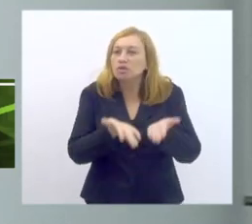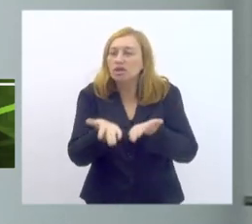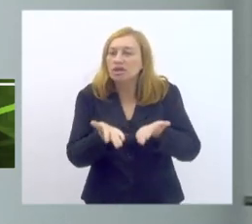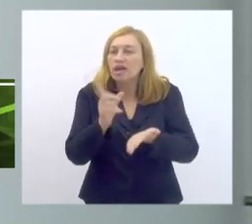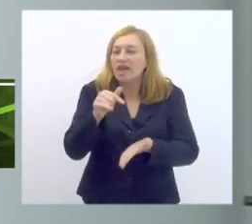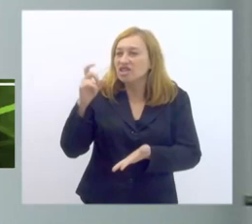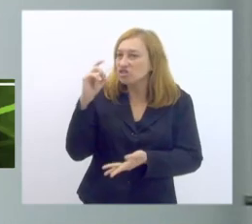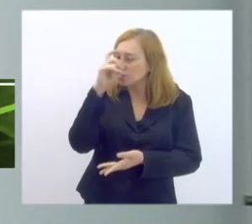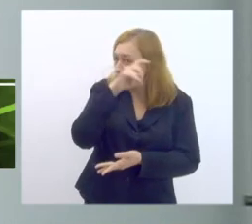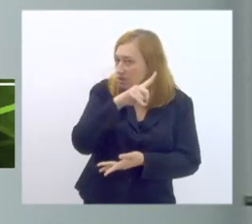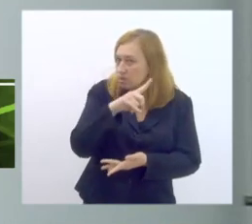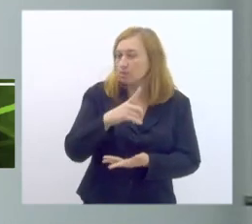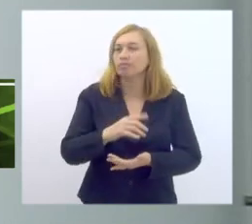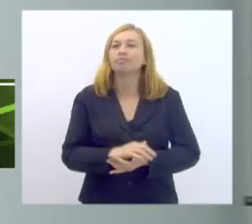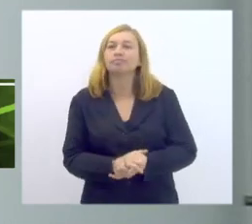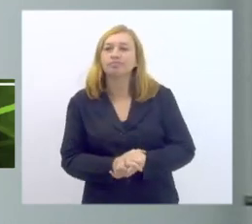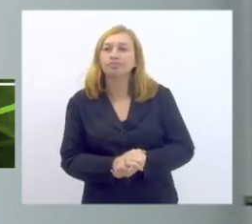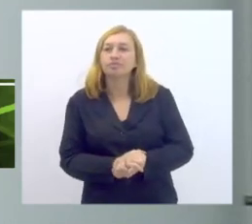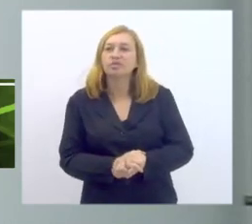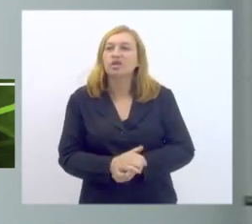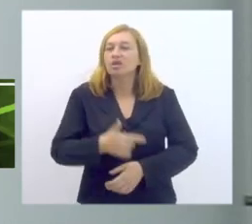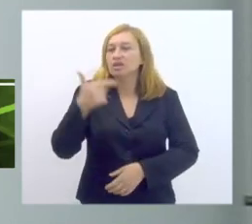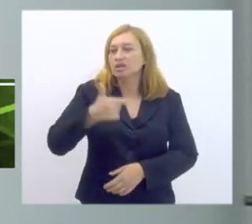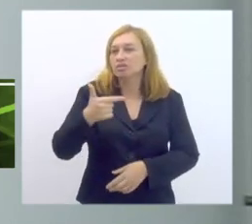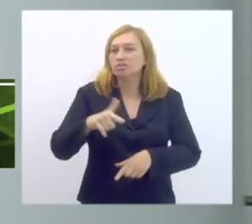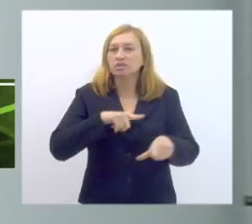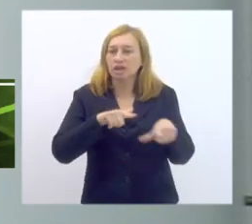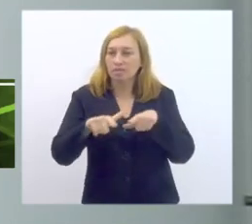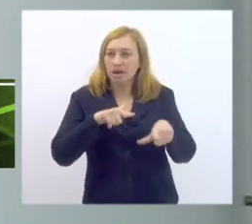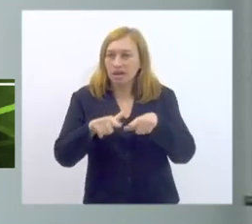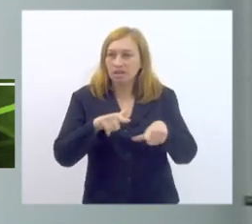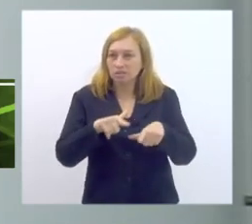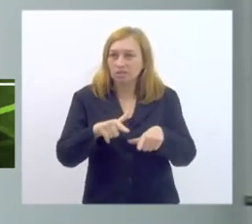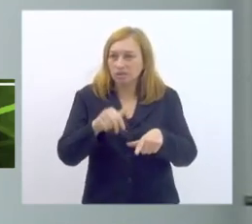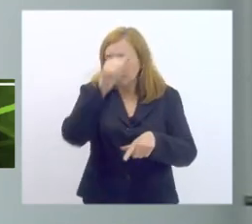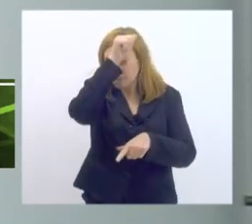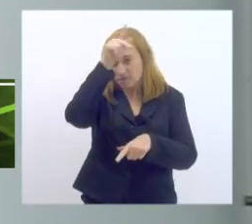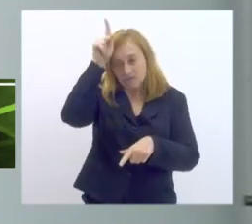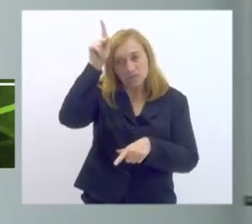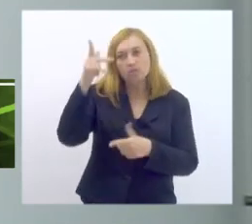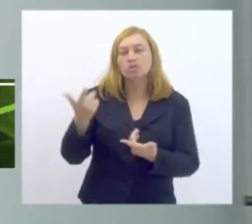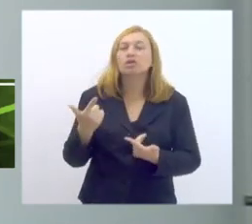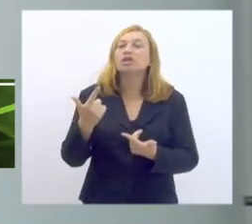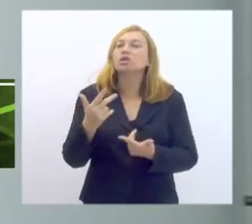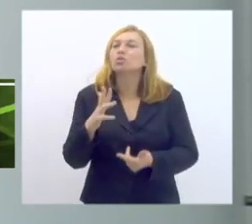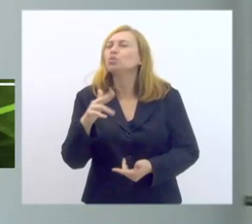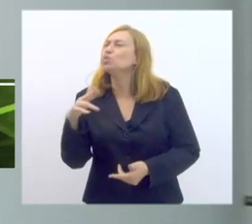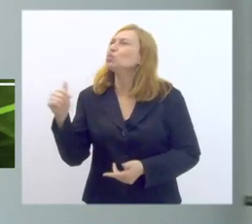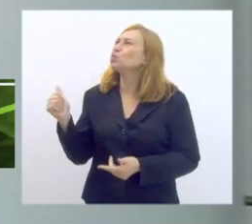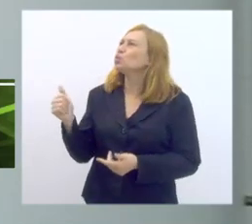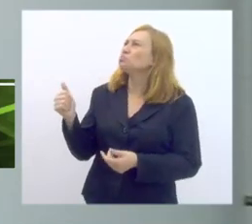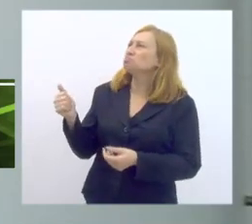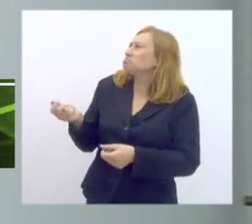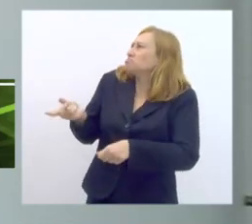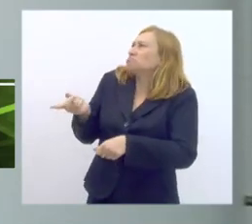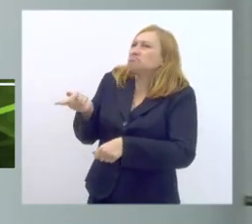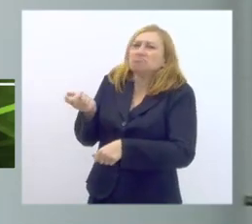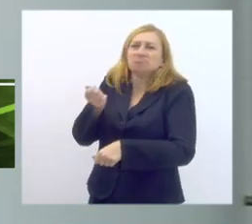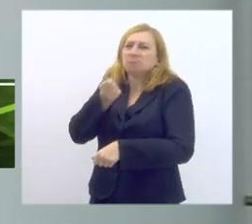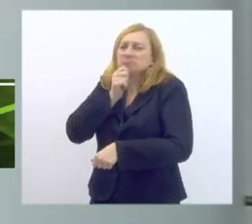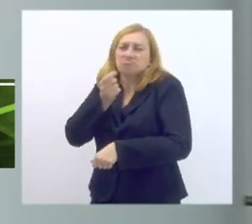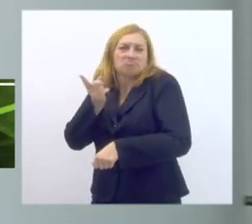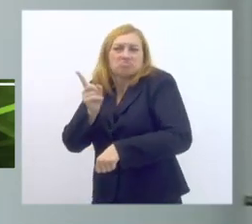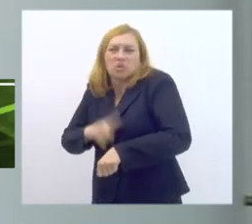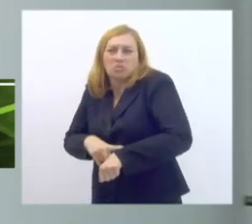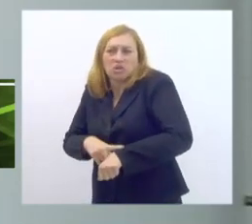muito difícil lidar com isso. Eu estou no meu segundo mandato e nunca, em nenhum momento, eu lidei bem com